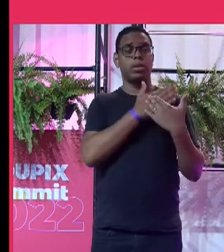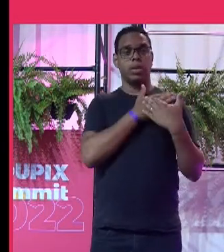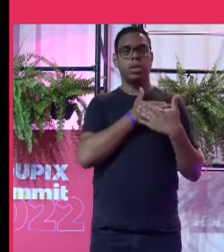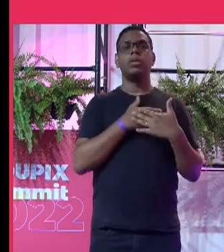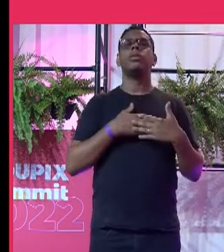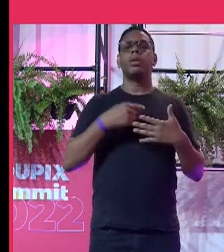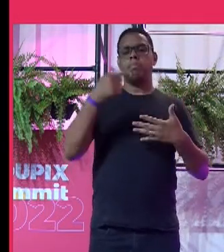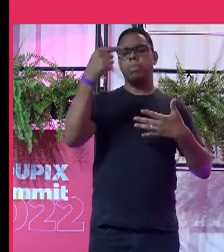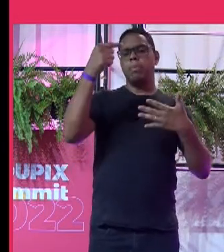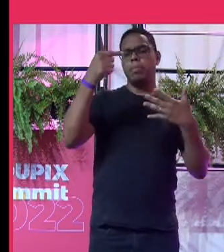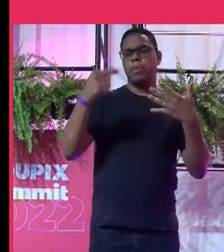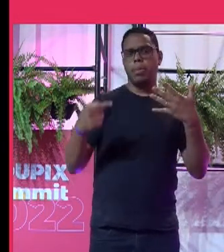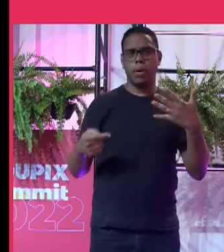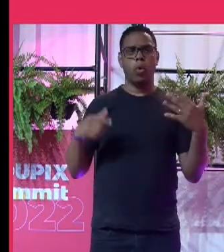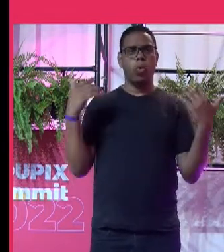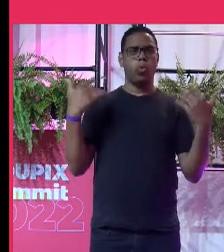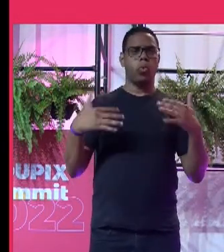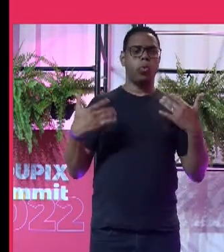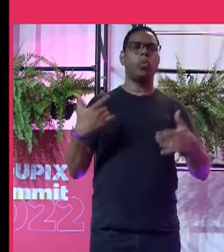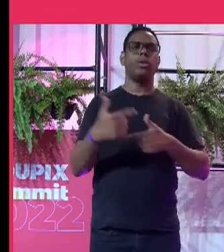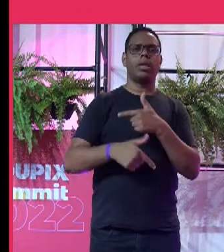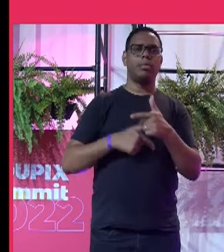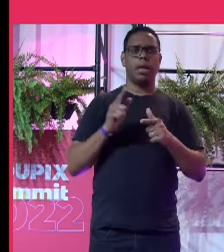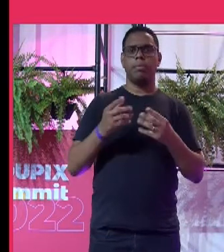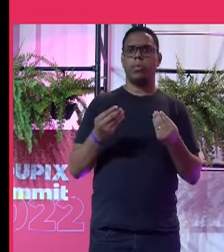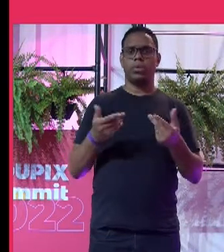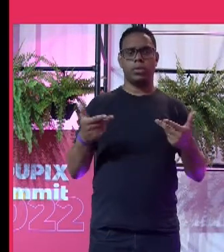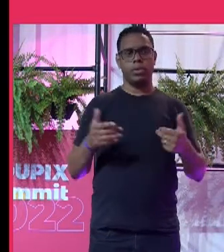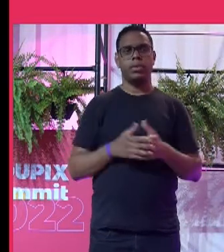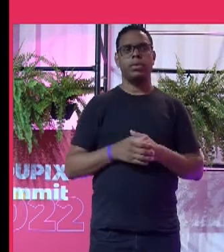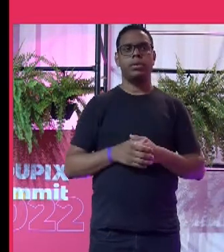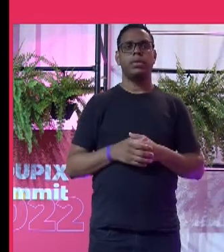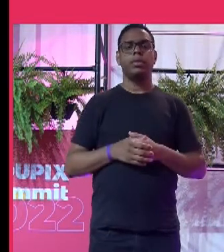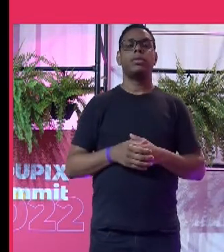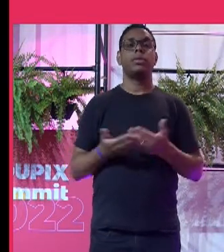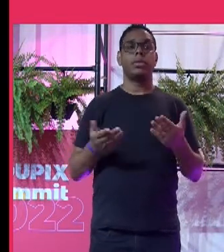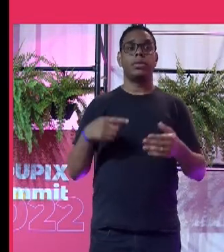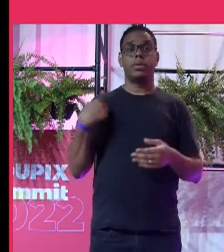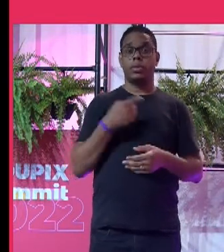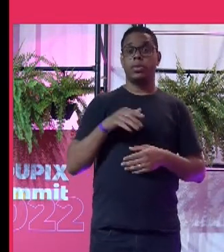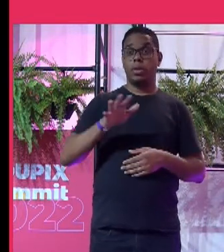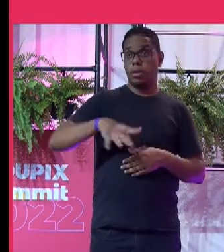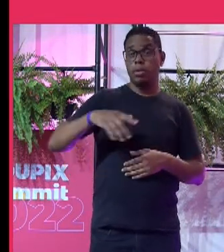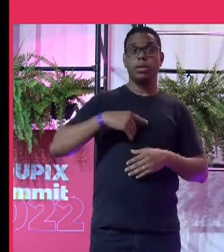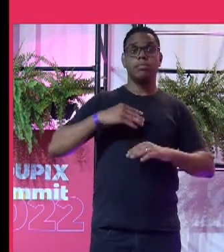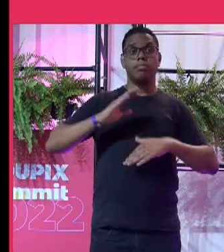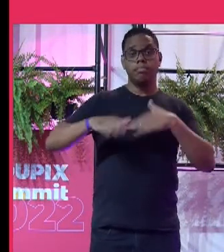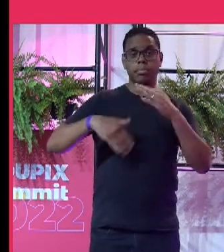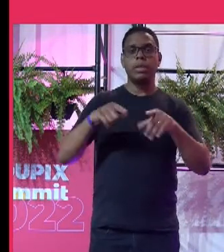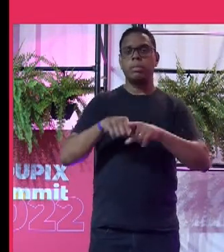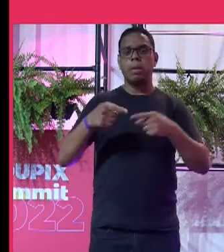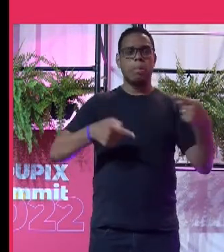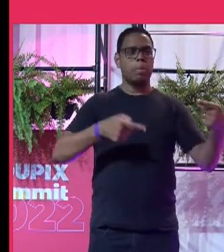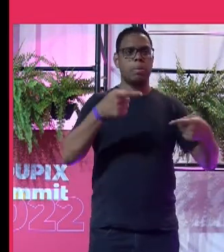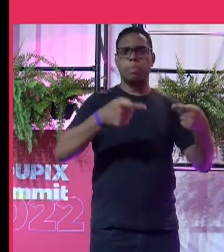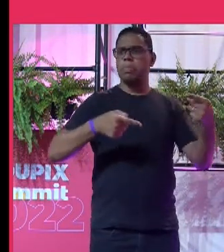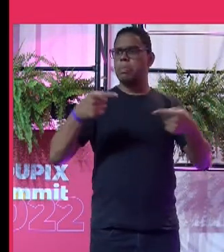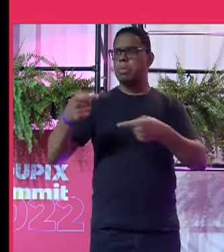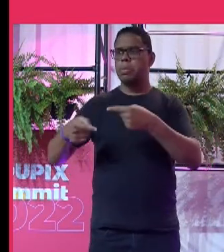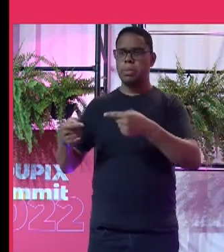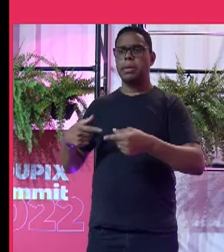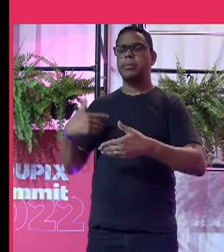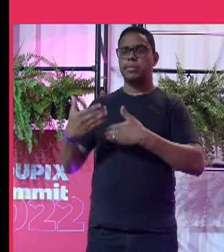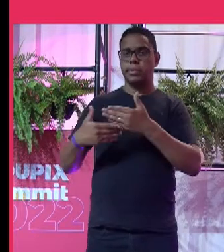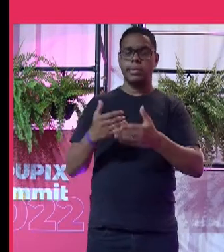pra caramba para uma pessoa só fazer. A gente vive em um cenário de evolução e competição cada vez mais. Bom,